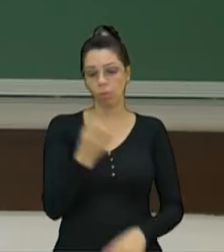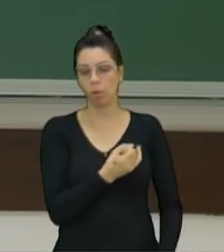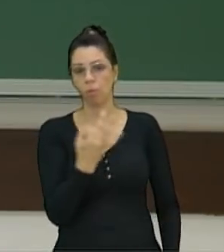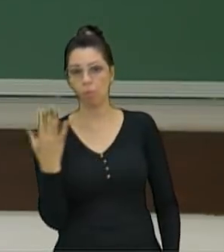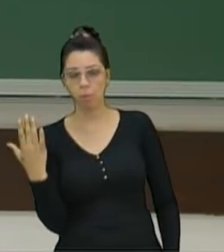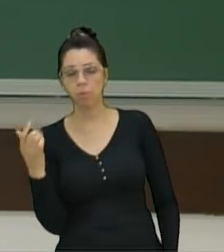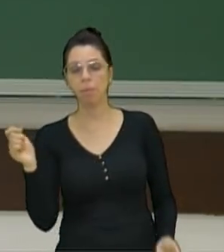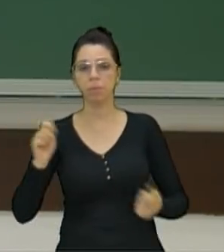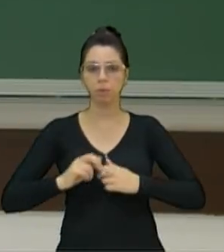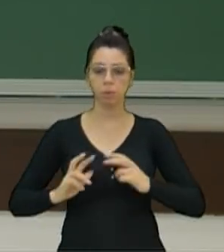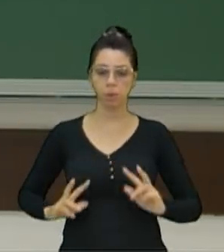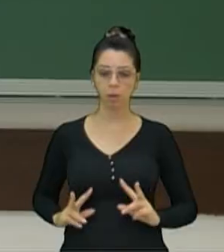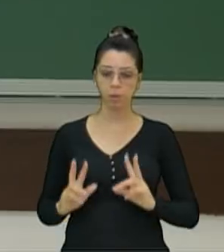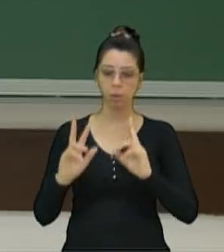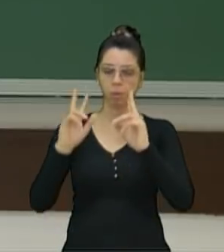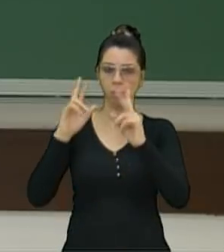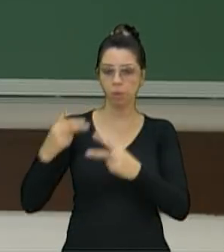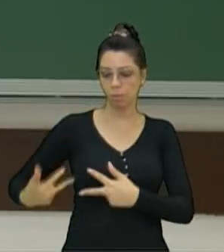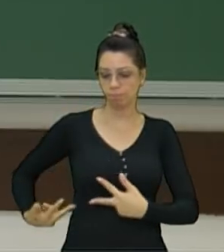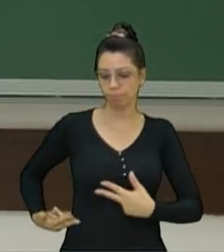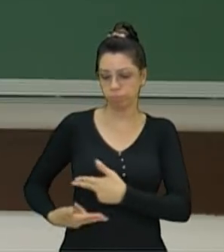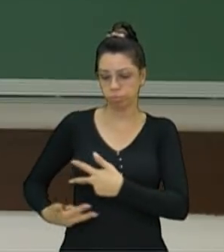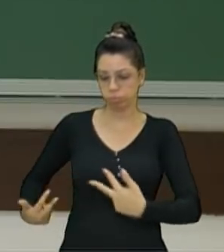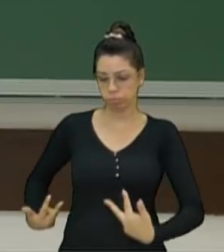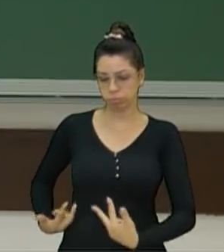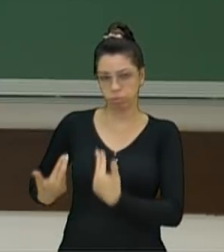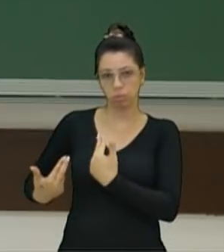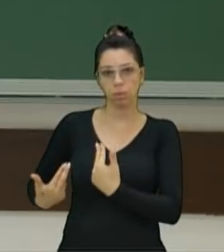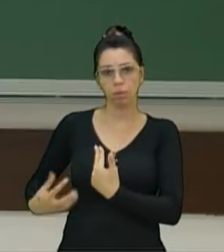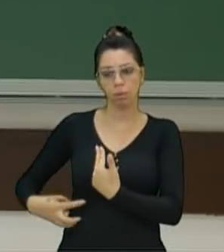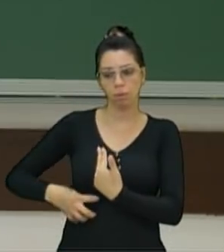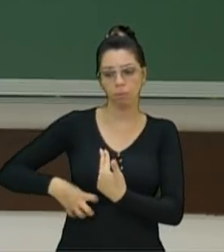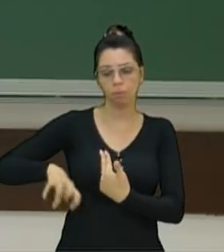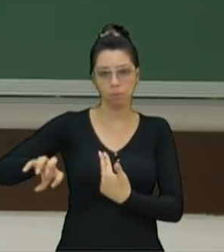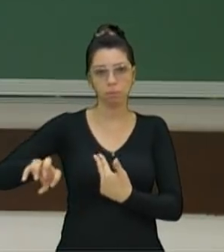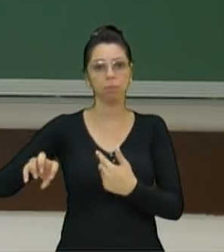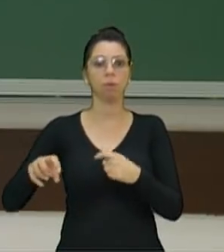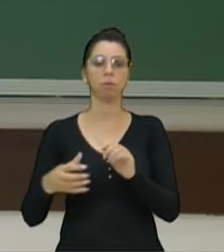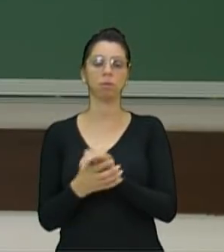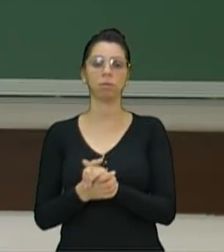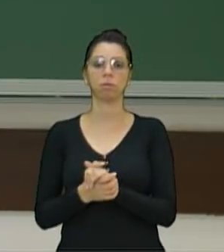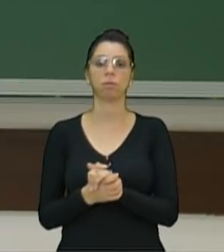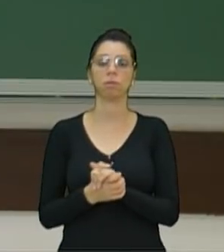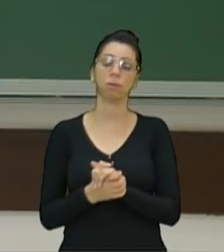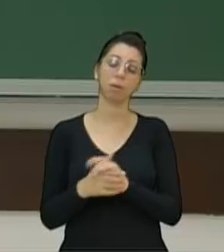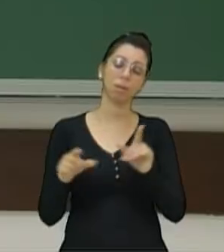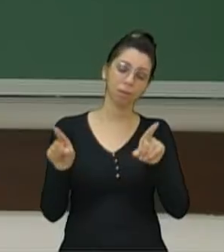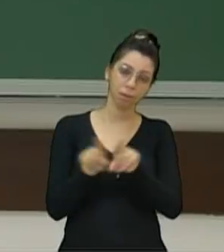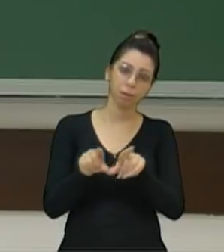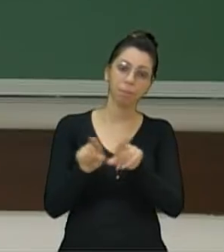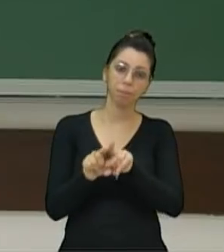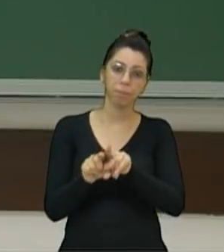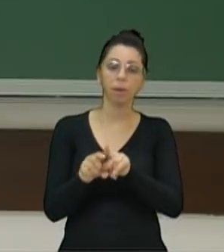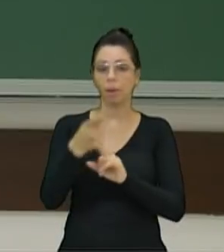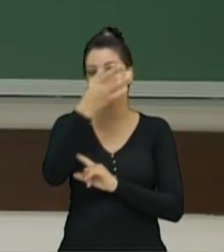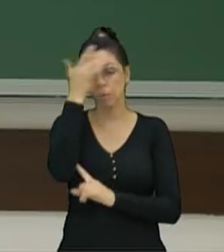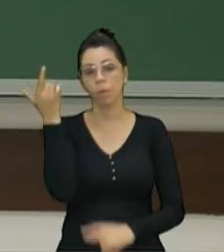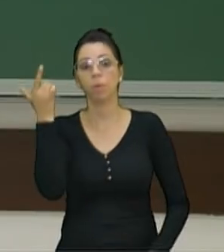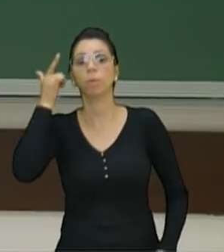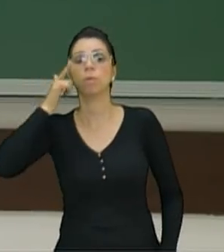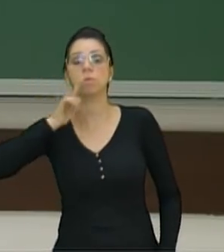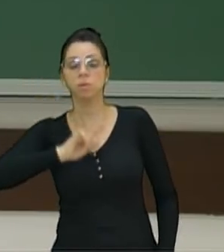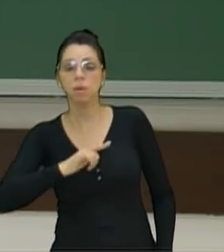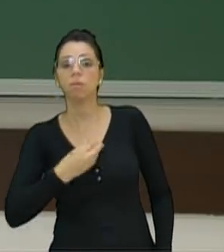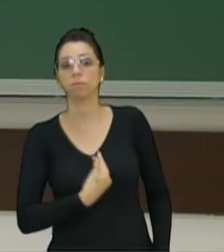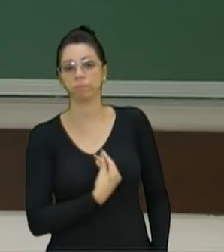baço. Ah, mas e aí? Ela vai ficar sem o baço? Também dá para sobreviver sem o baço, tá?